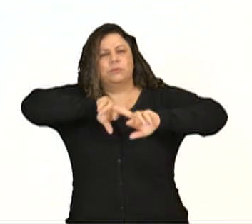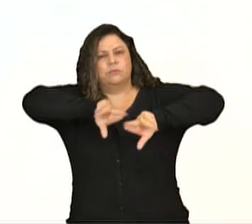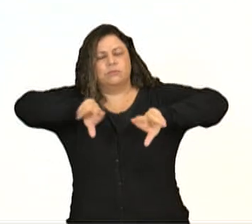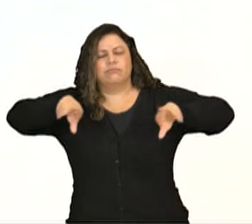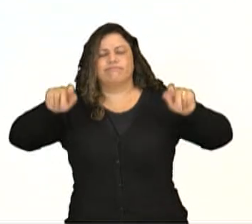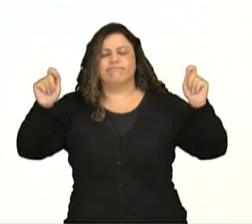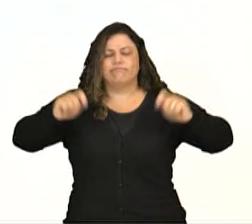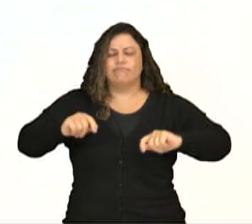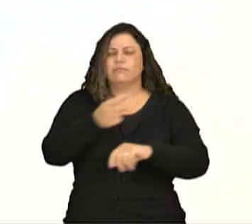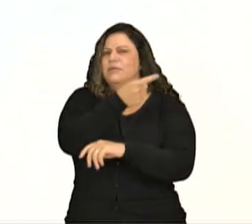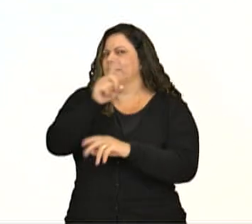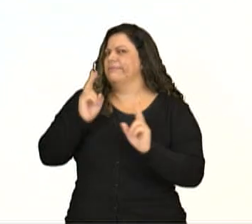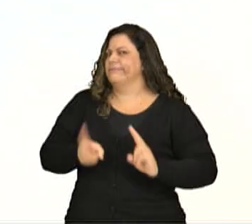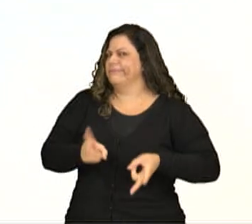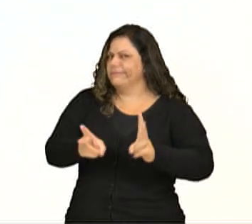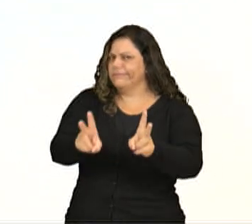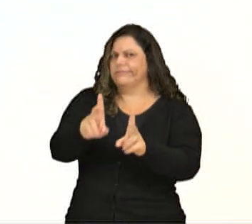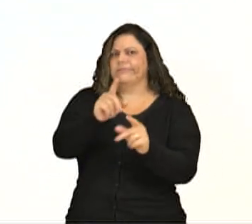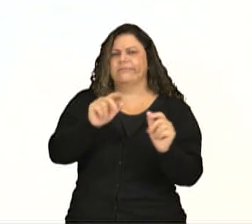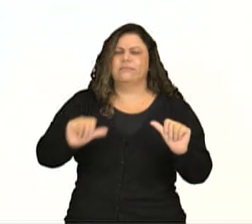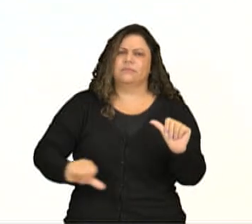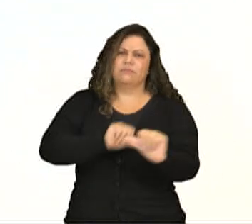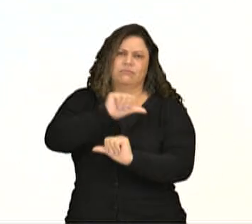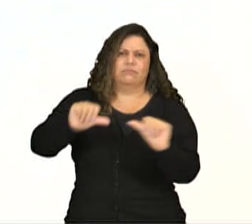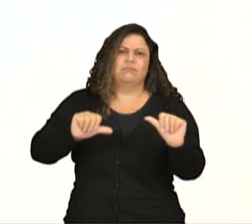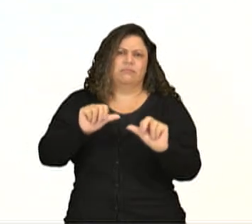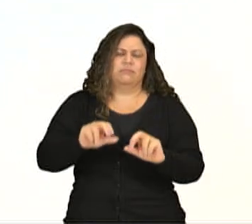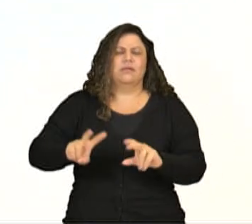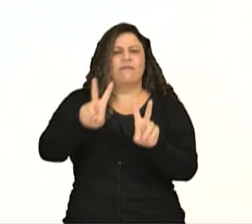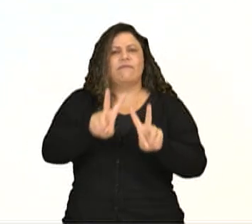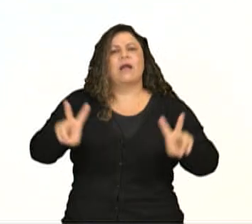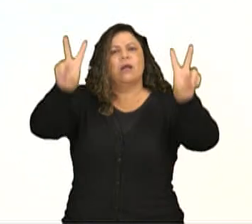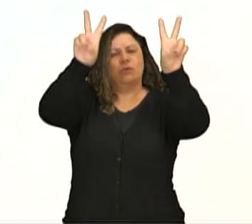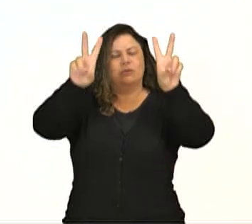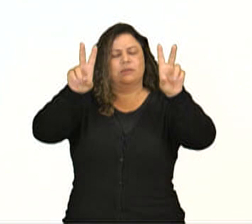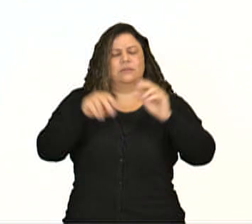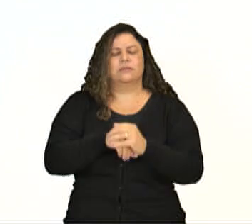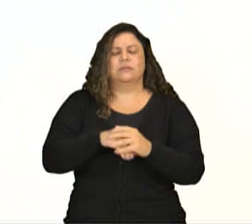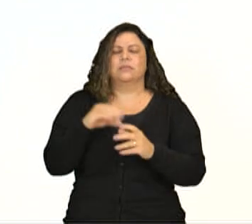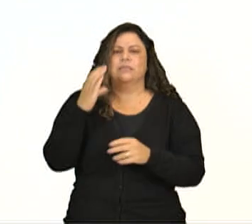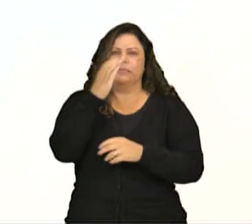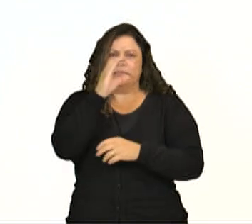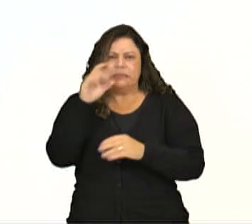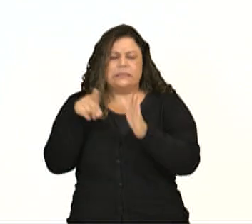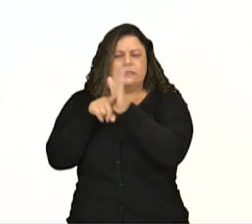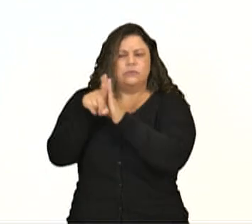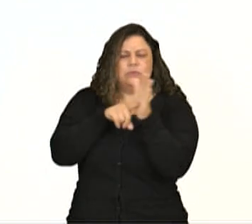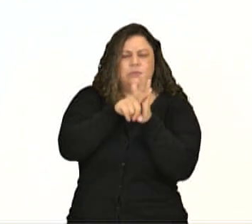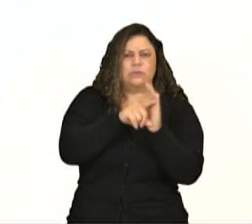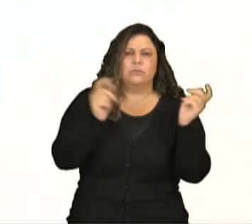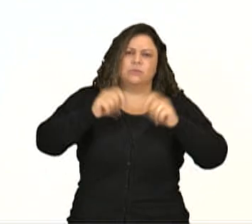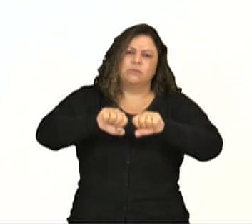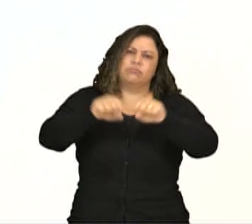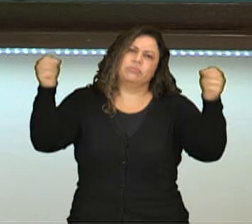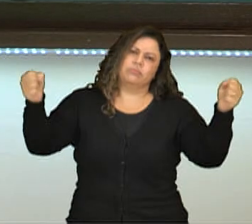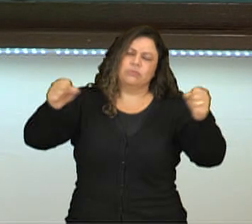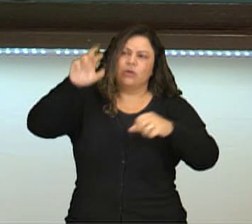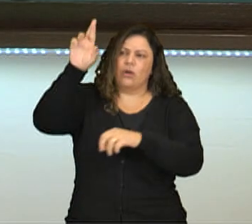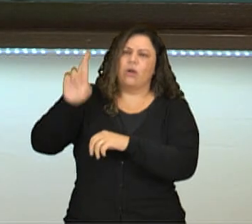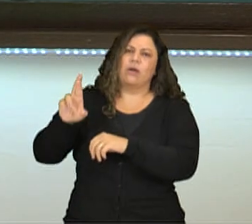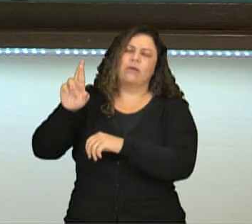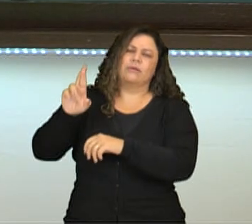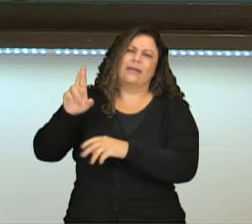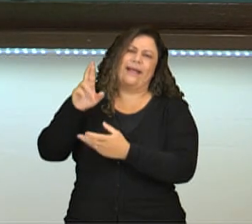foi assim. Para a valorização da ciência, como conhecemos hoje, foi necessário romper com costumes e dogmas religiosos. Por quê? Porque